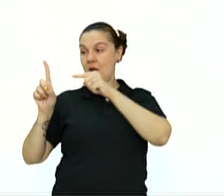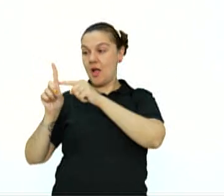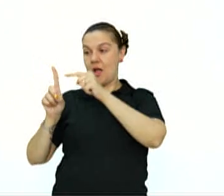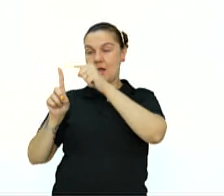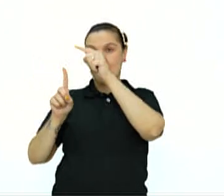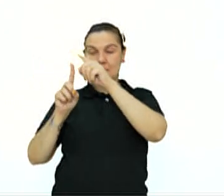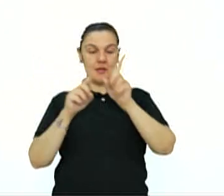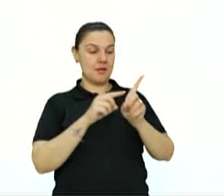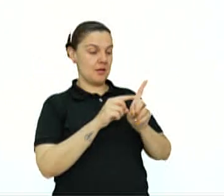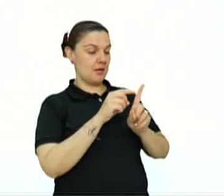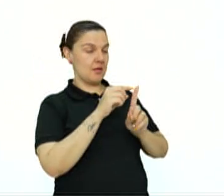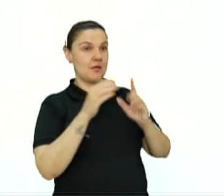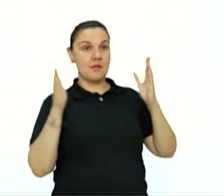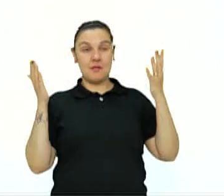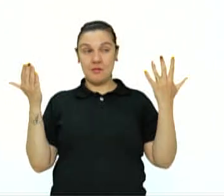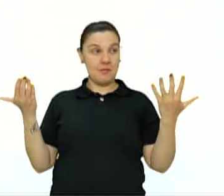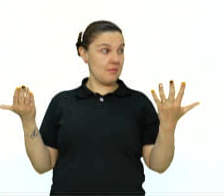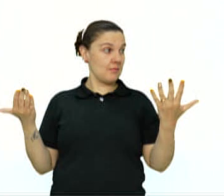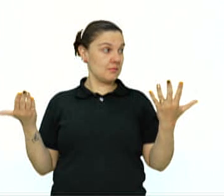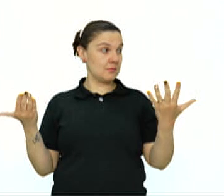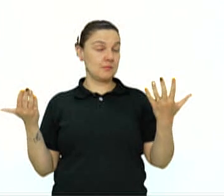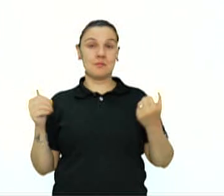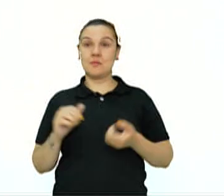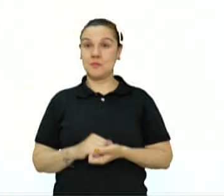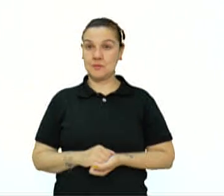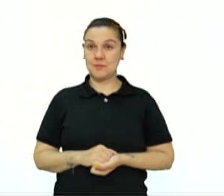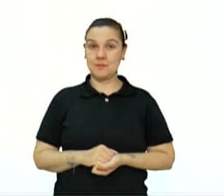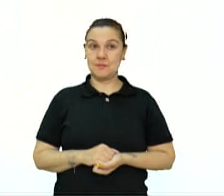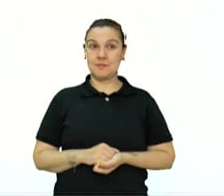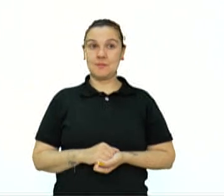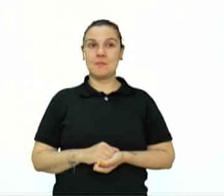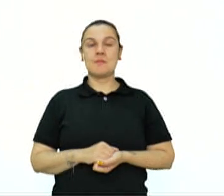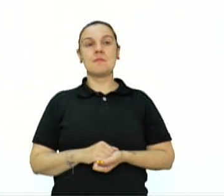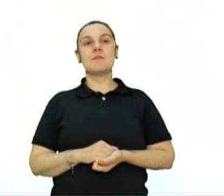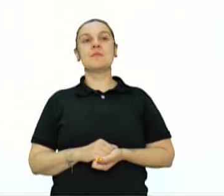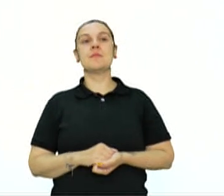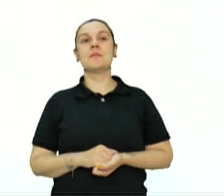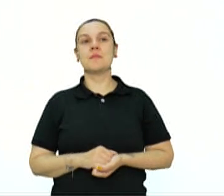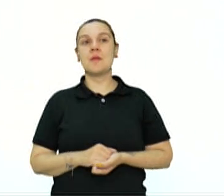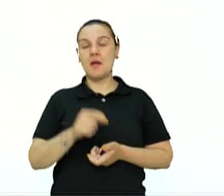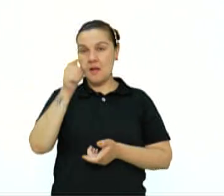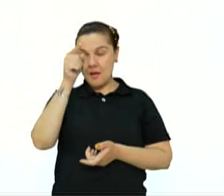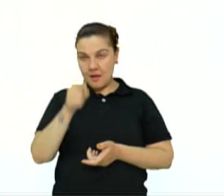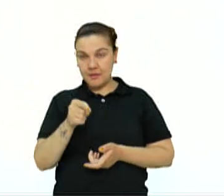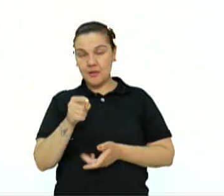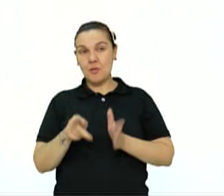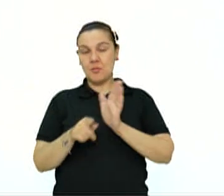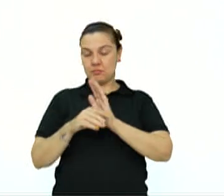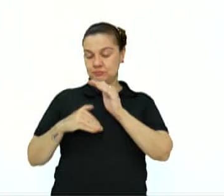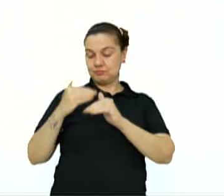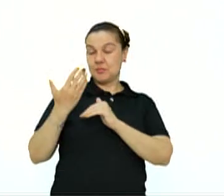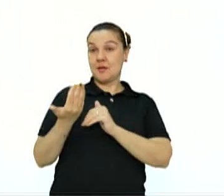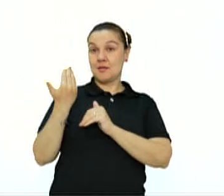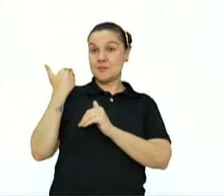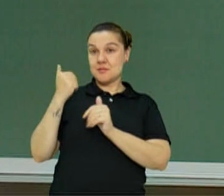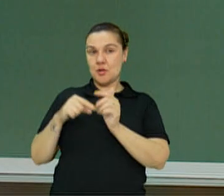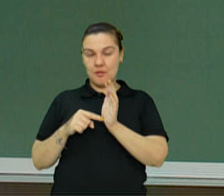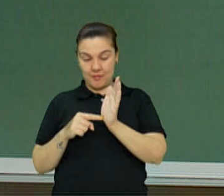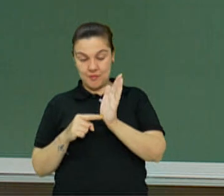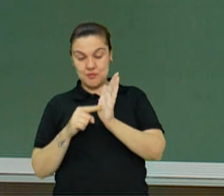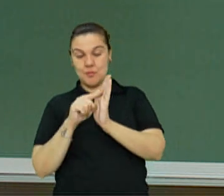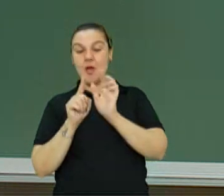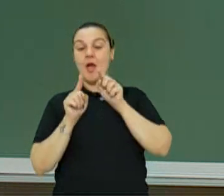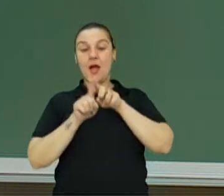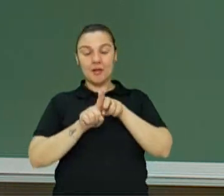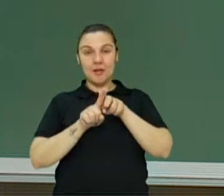de um lado formou um grupo, no outro lado formou outro. Tá? E aqui eu tenho a linhagem ancestral. Então a linhagem ancestral veio